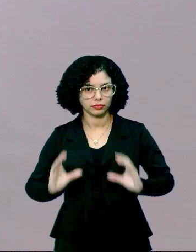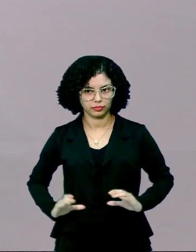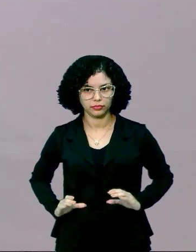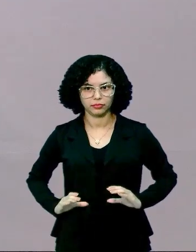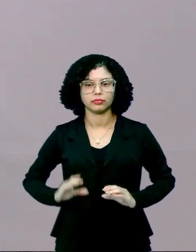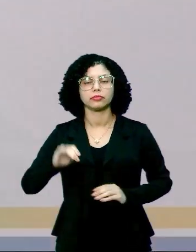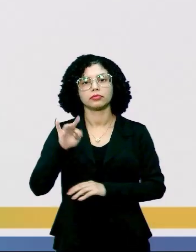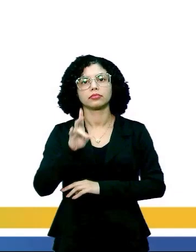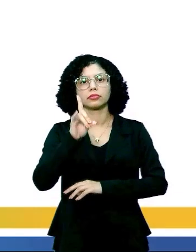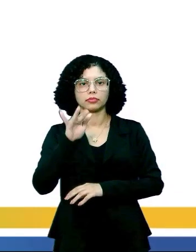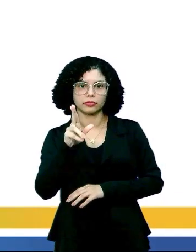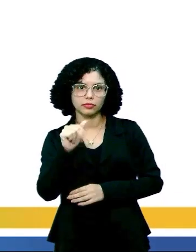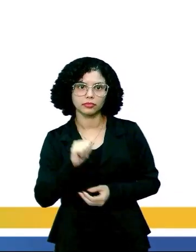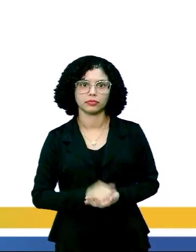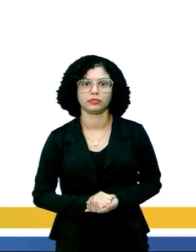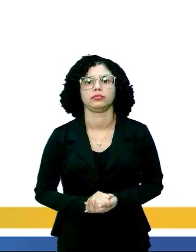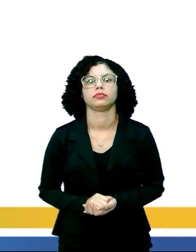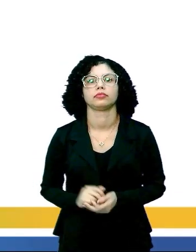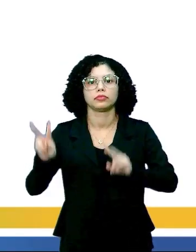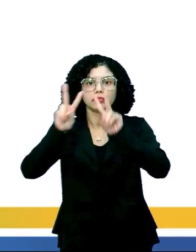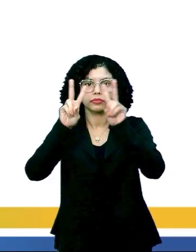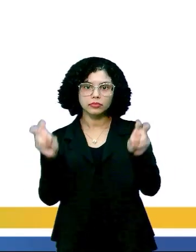e nacionalidade.